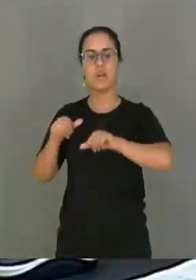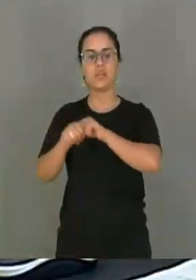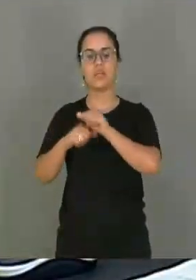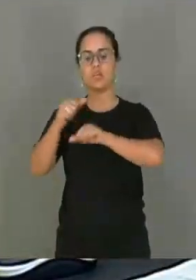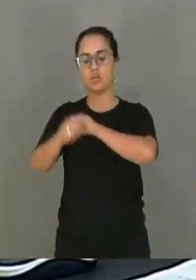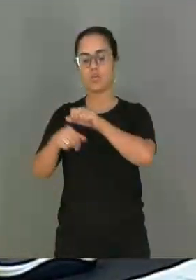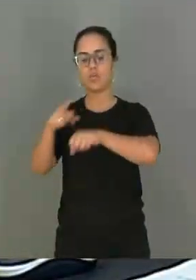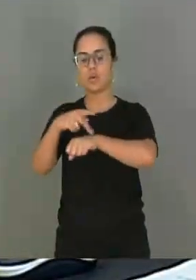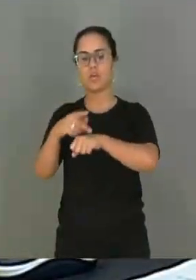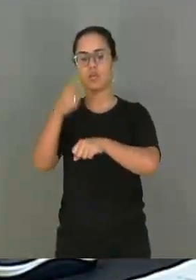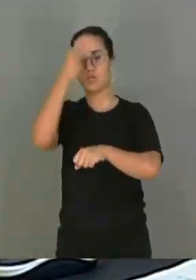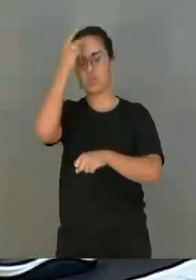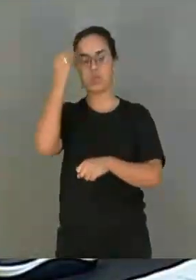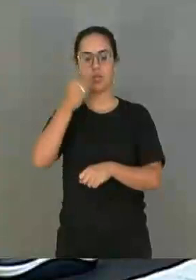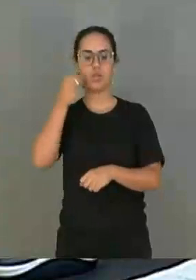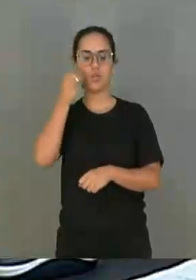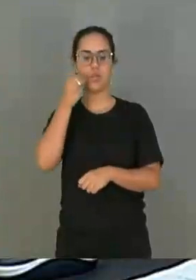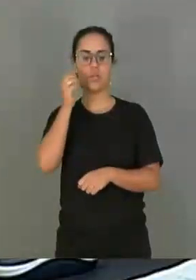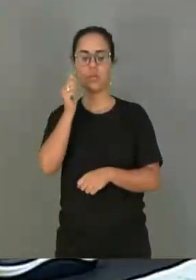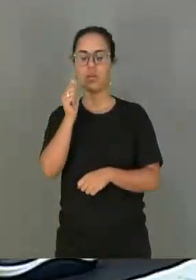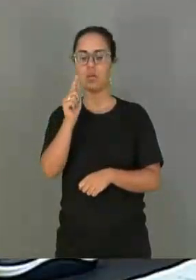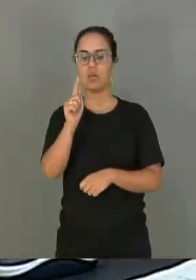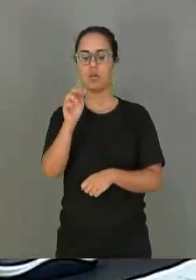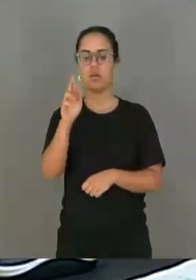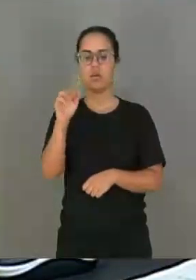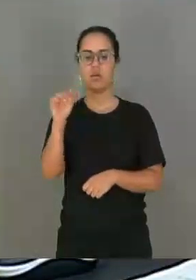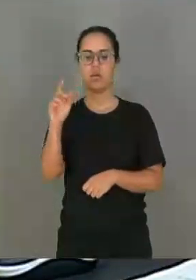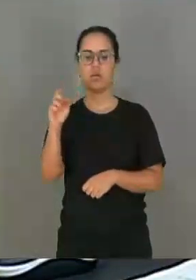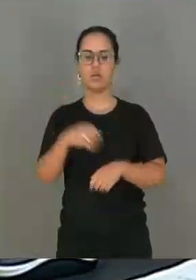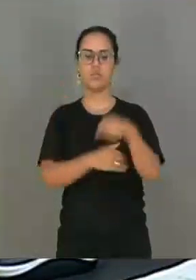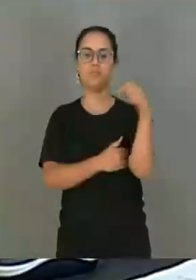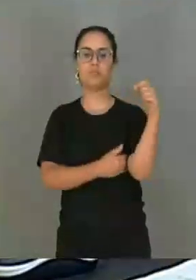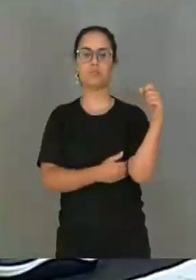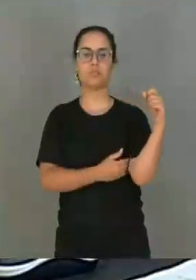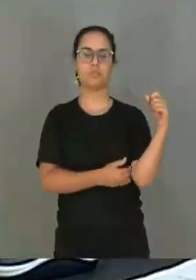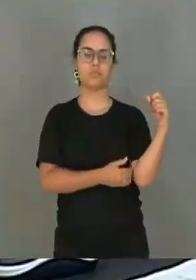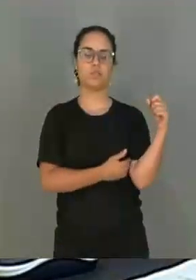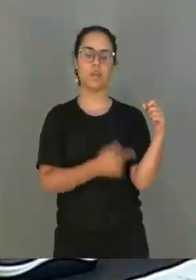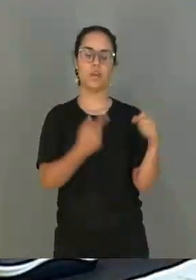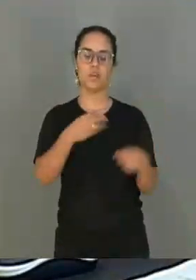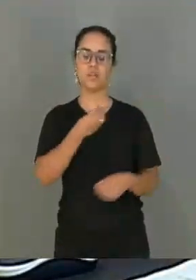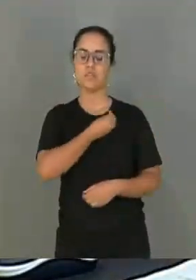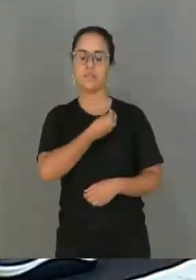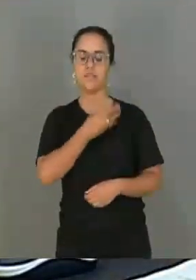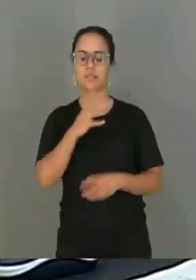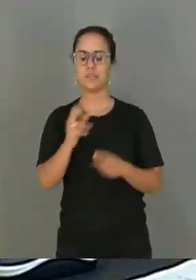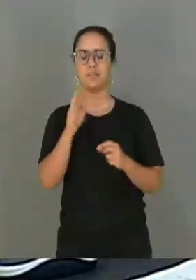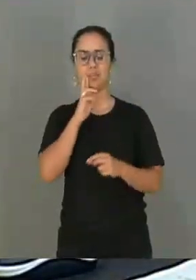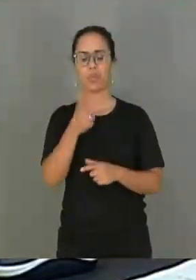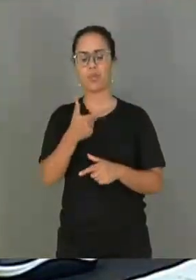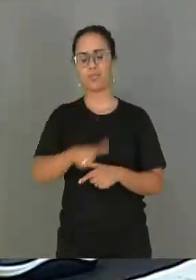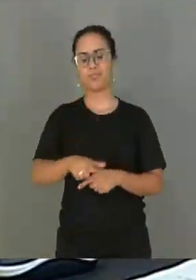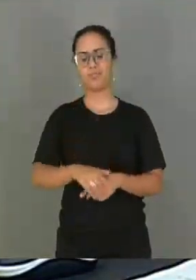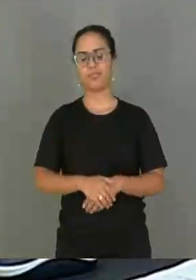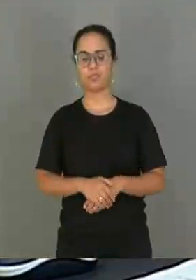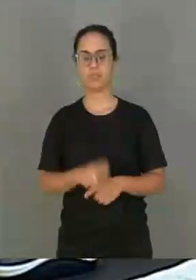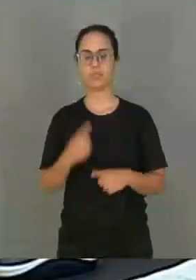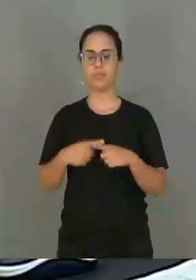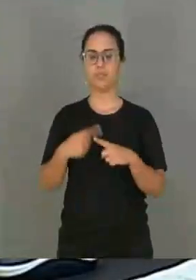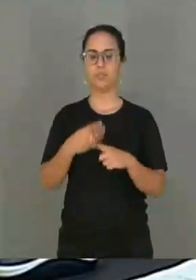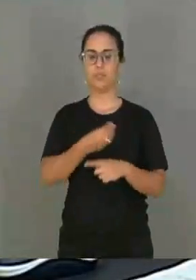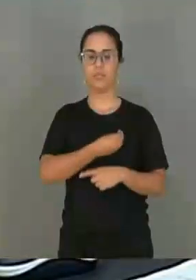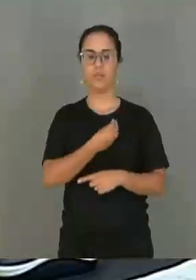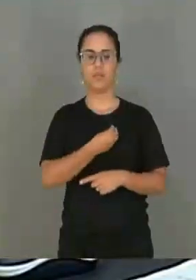Brasil, de especialistas da Argentina. E essas situações todas estão sem resposta, porque a gente vive